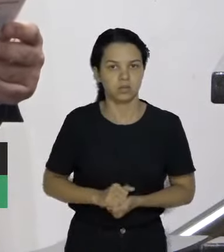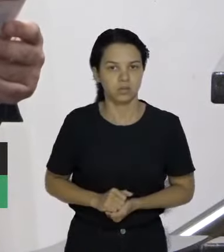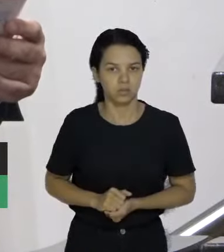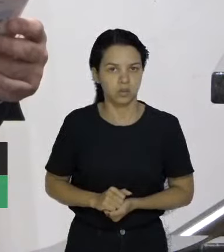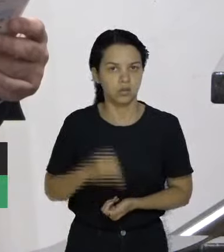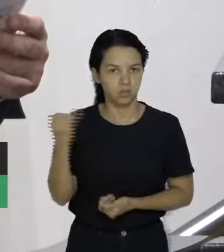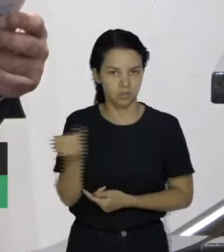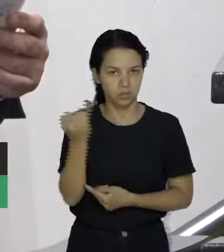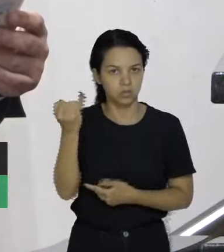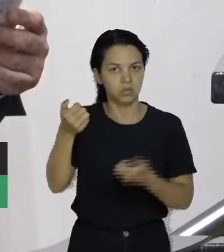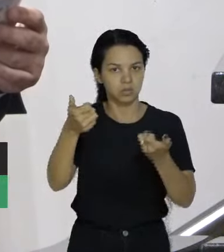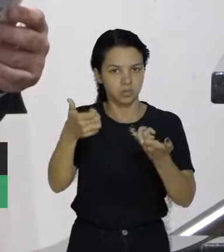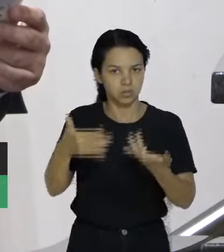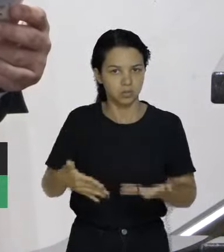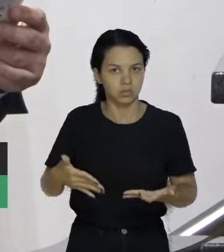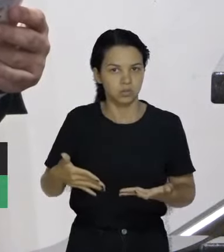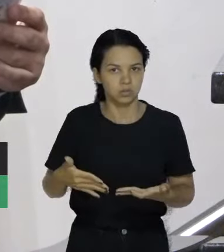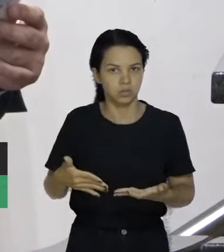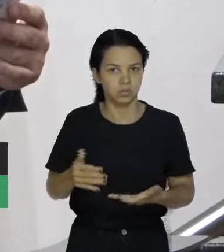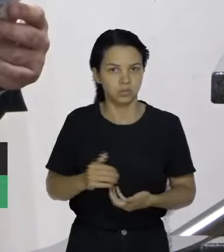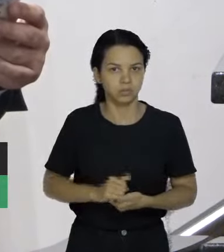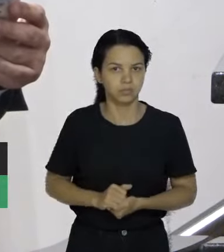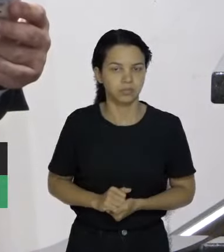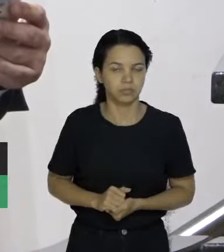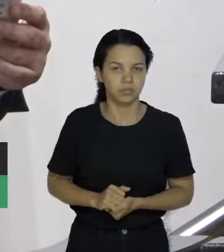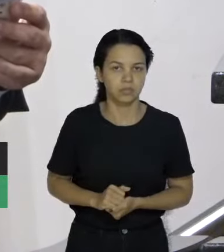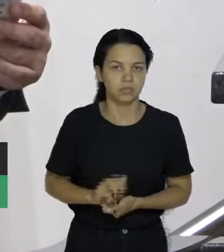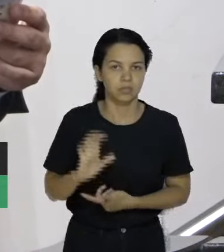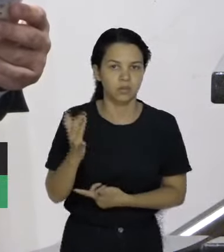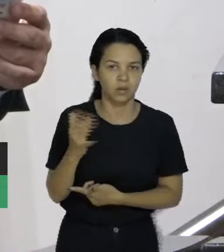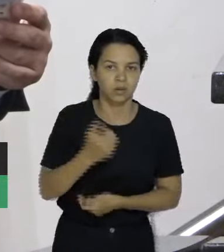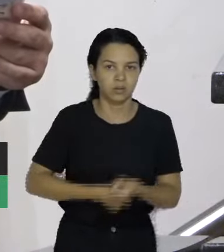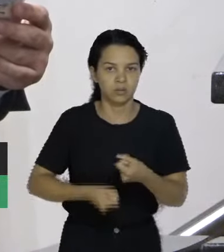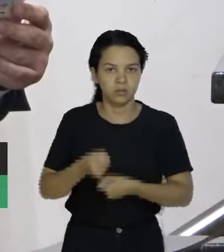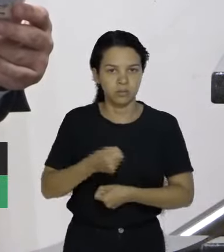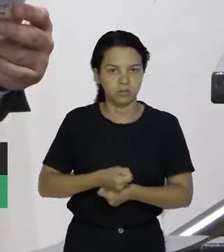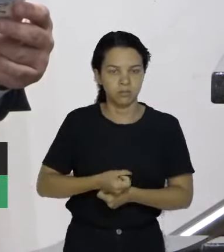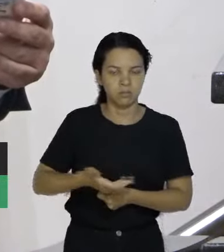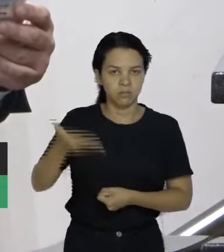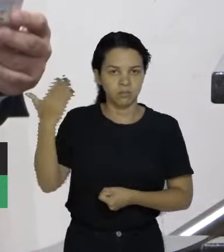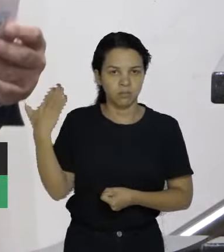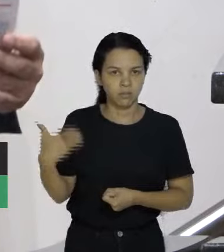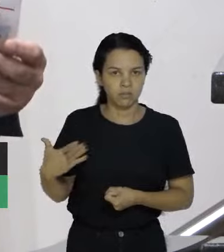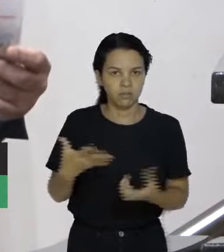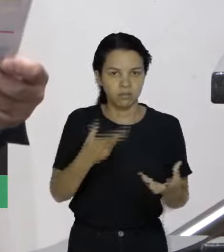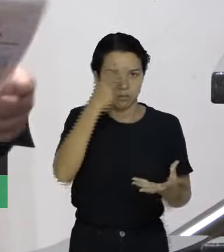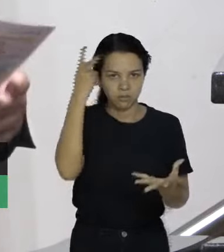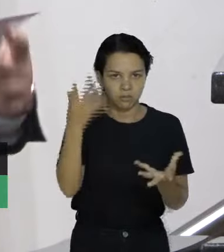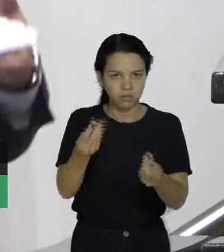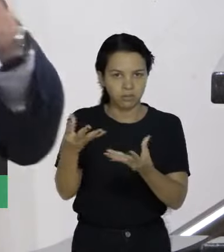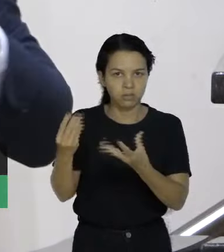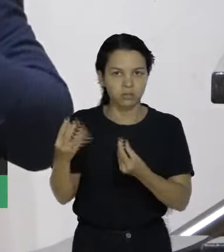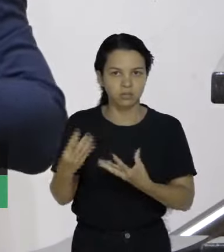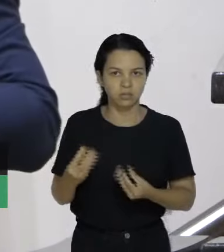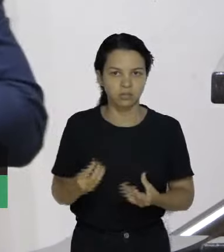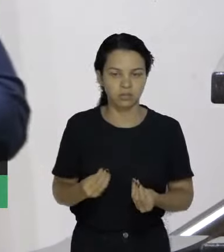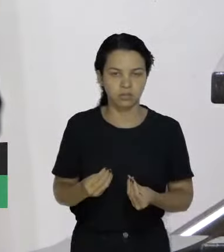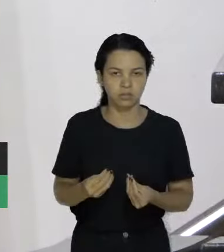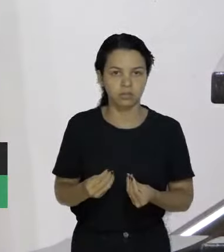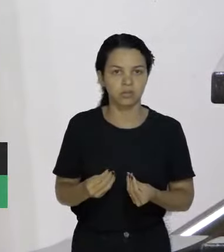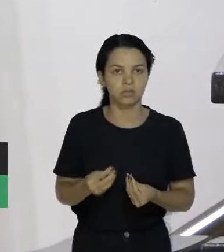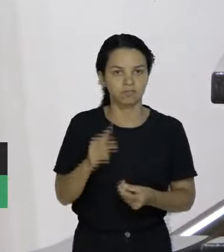é importante salientar Isso é uma situação veio do ano passado e muitas pessoas aí se